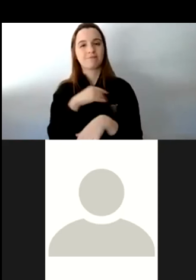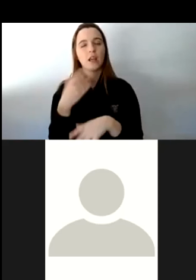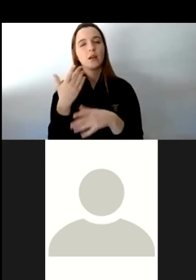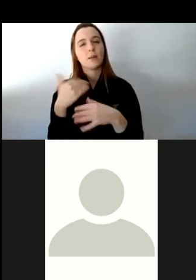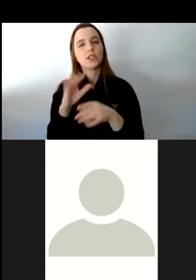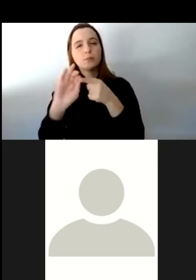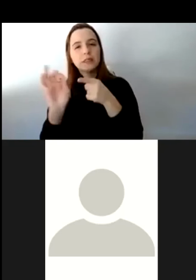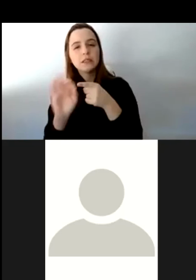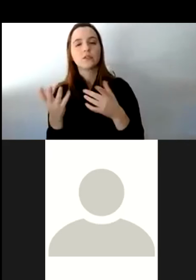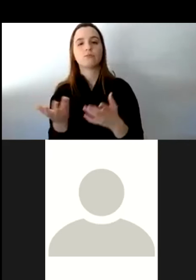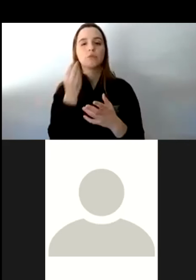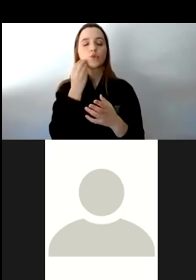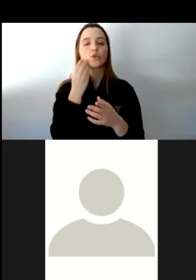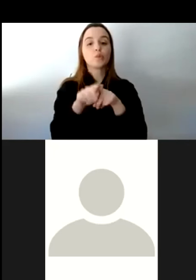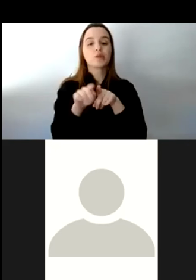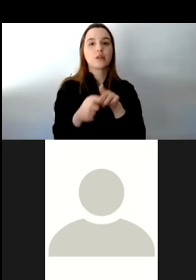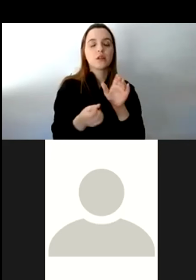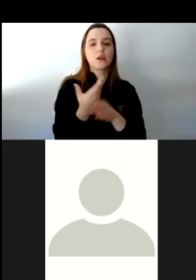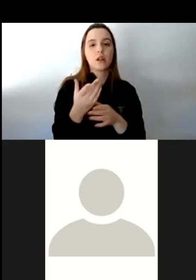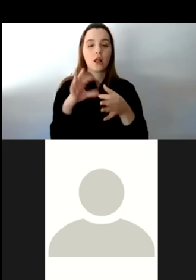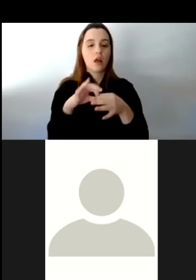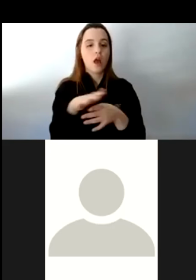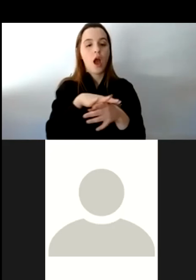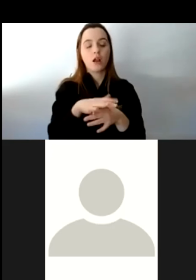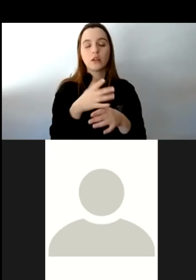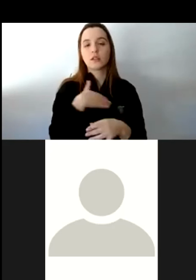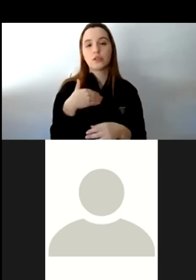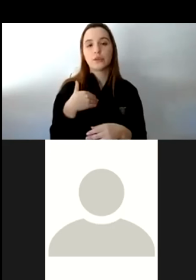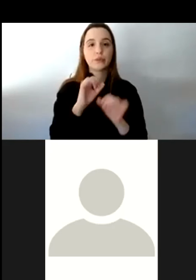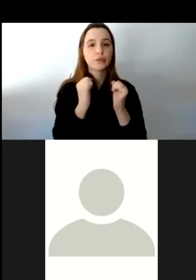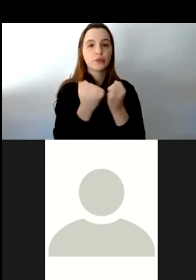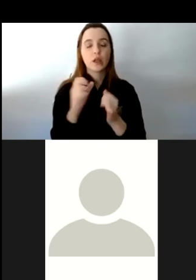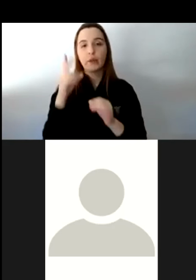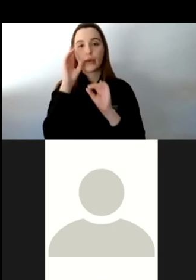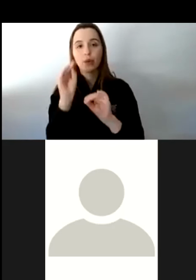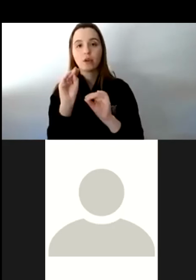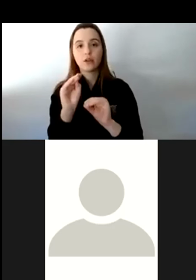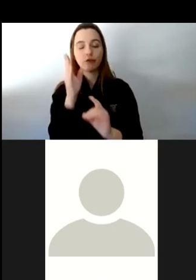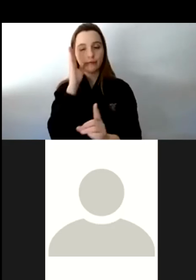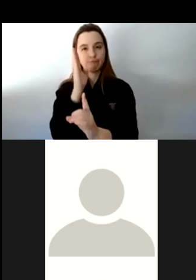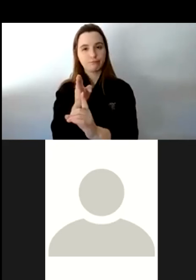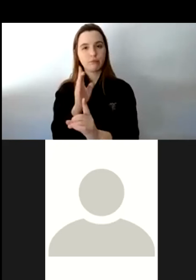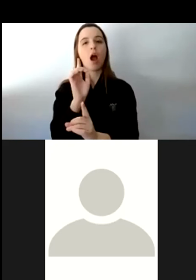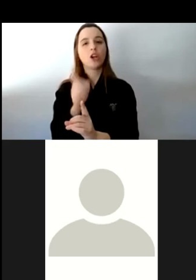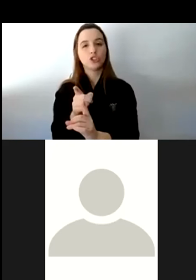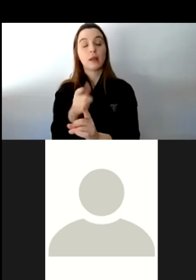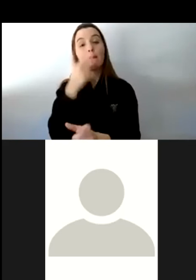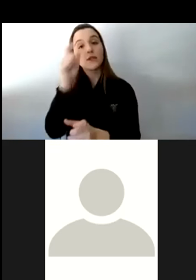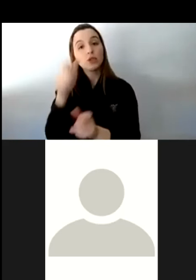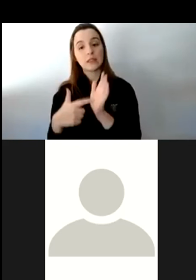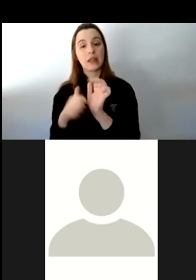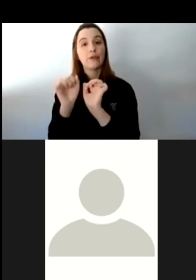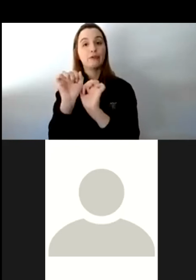específicas. Ora, para o desenho de políticas, sejam elas do setor da saúde, do setor social ou da área educativa, o foco é as pessoas e as